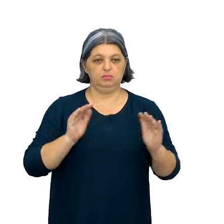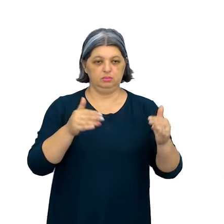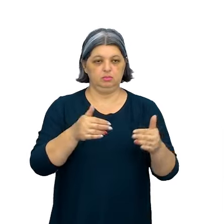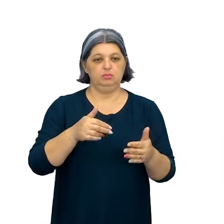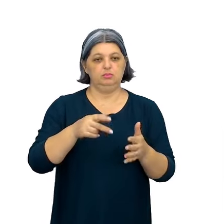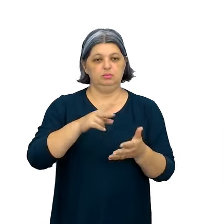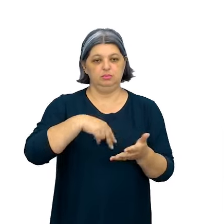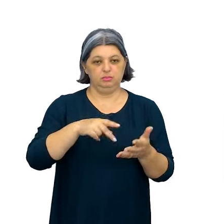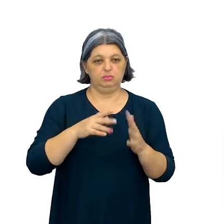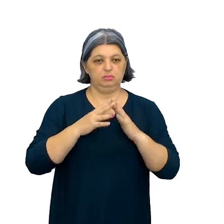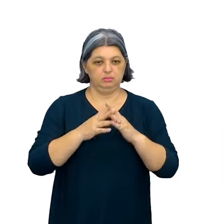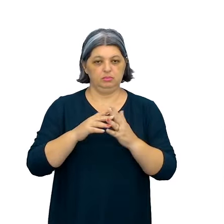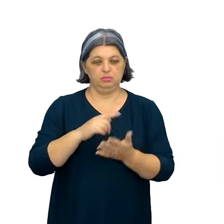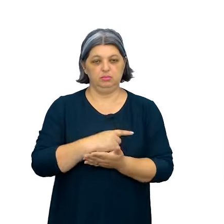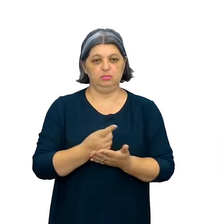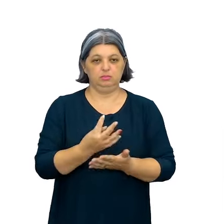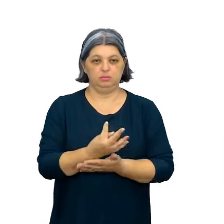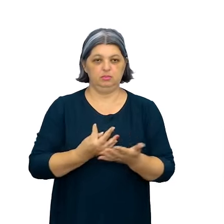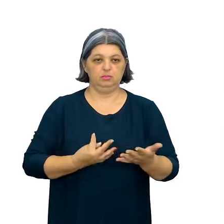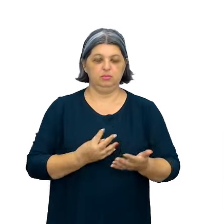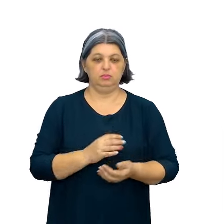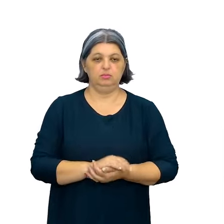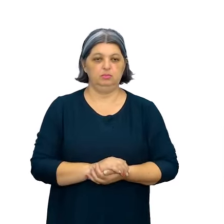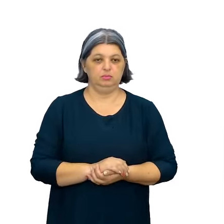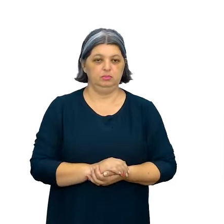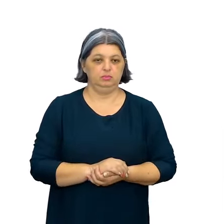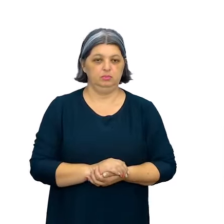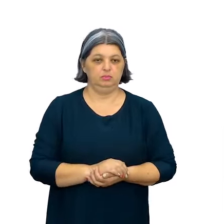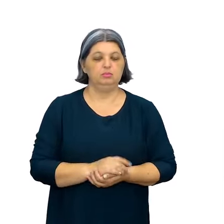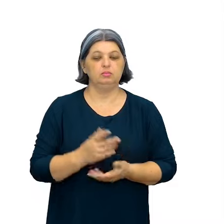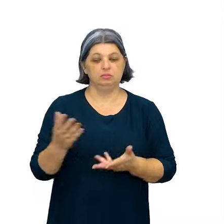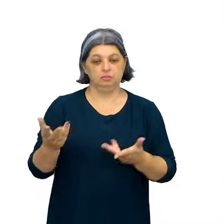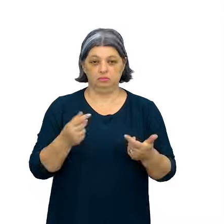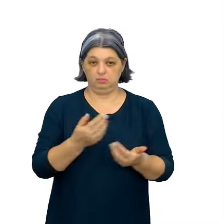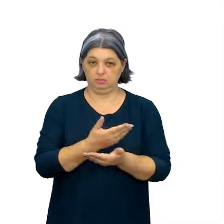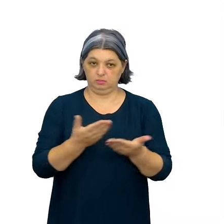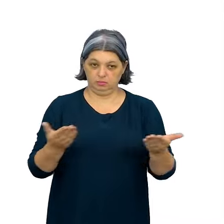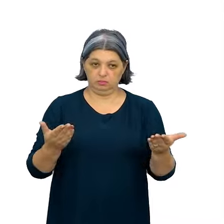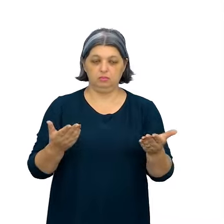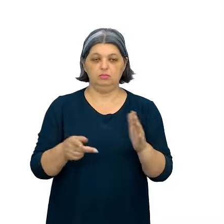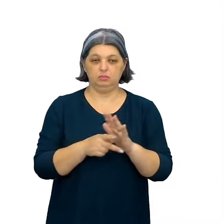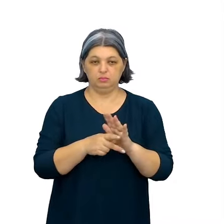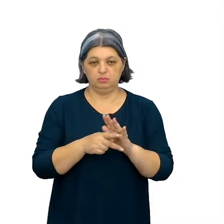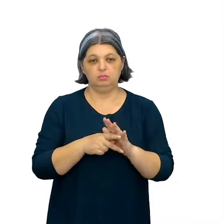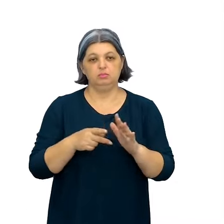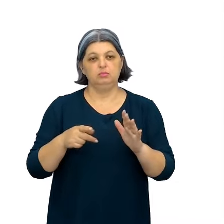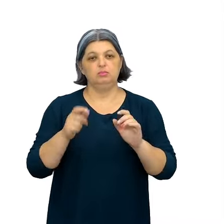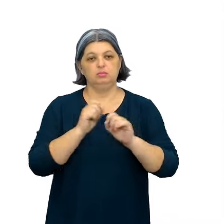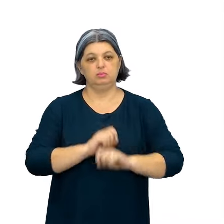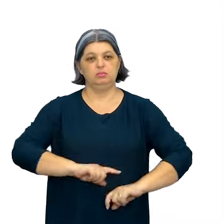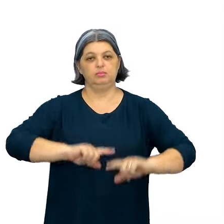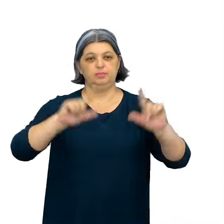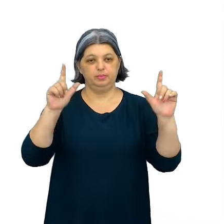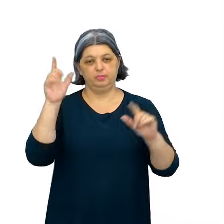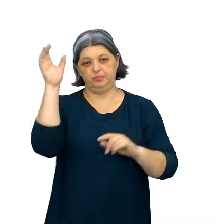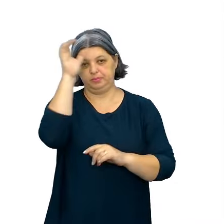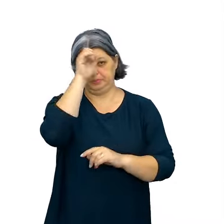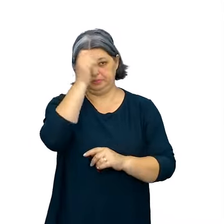na complexidade dos gêneros textuais, tá? Então, convido você a fazer esse mergulho aí nesse compartilhamento de